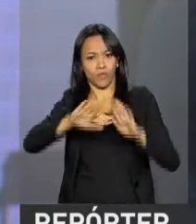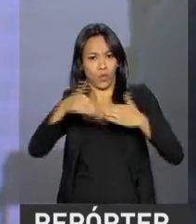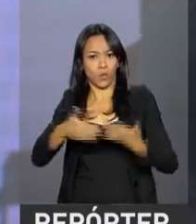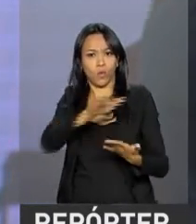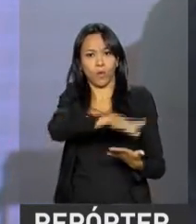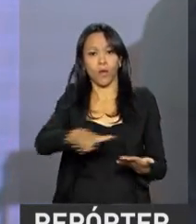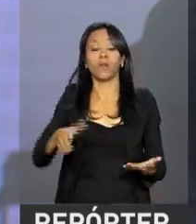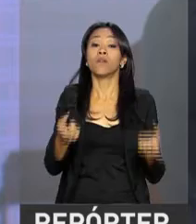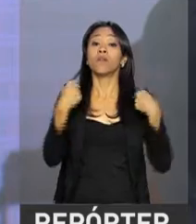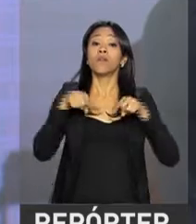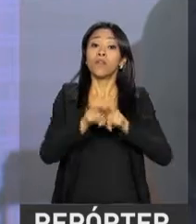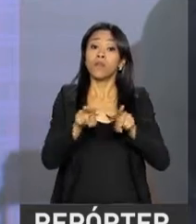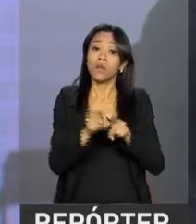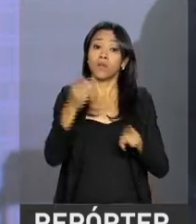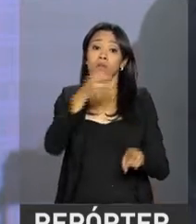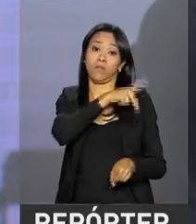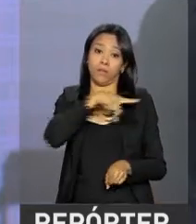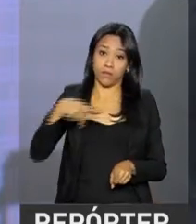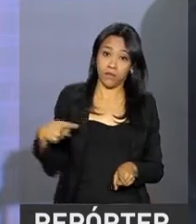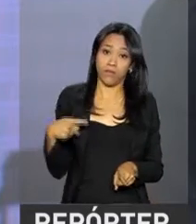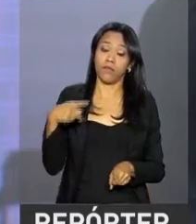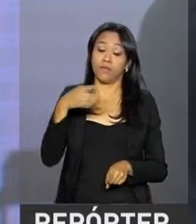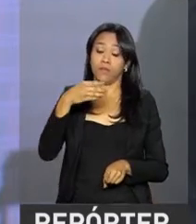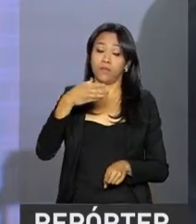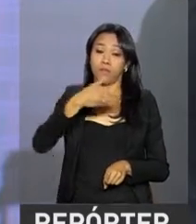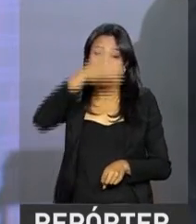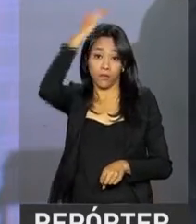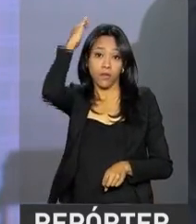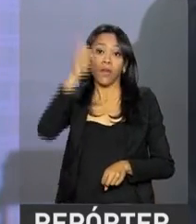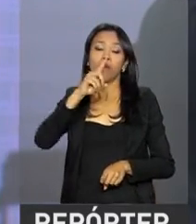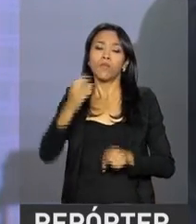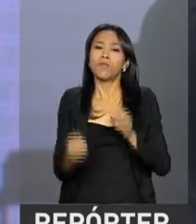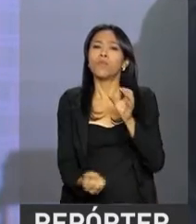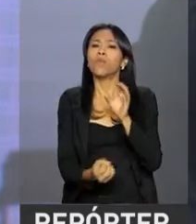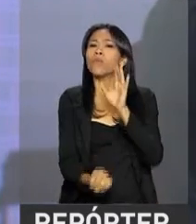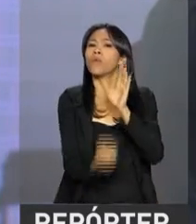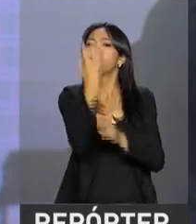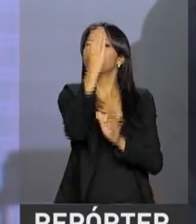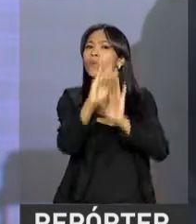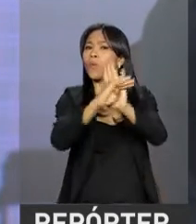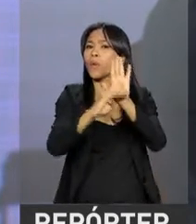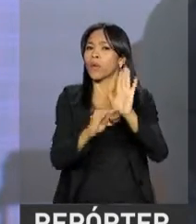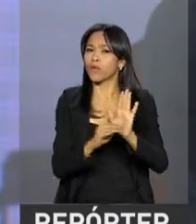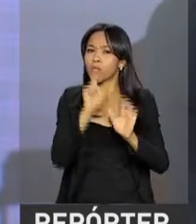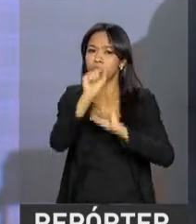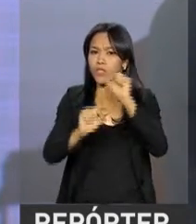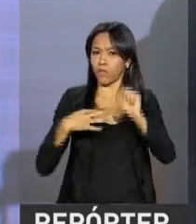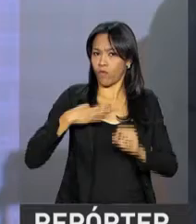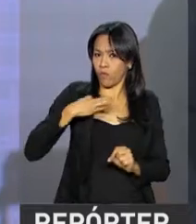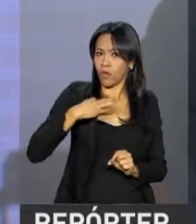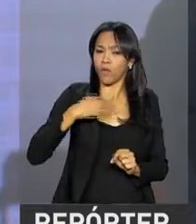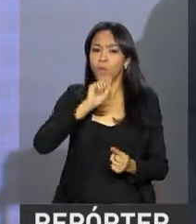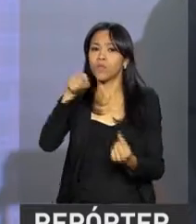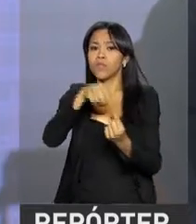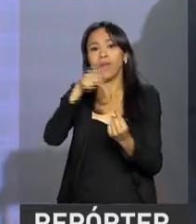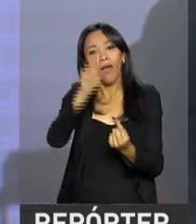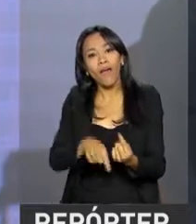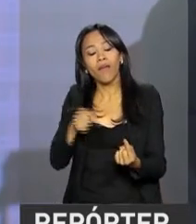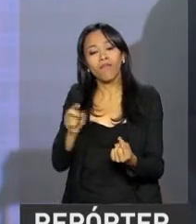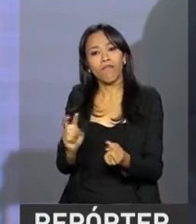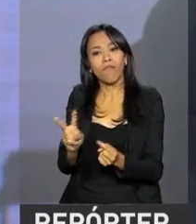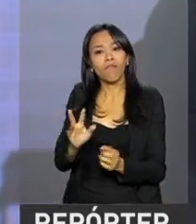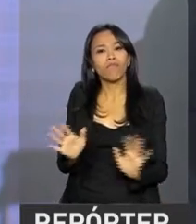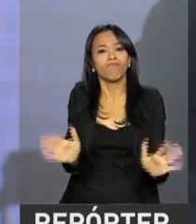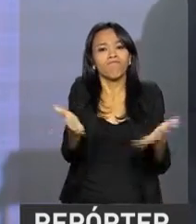também faz o lançamento do Programa Nacional de Voluntariado. Entre os objetivos desse programa está promover, valorizar